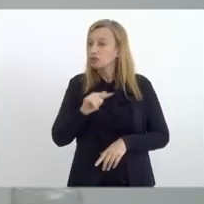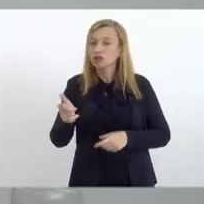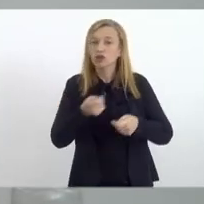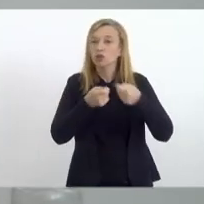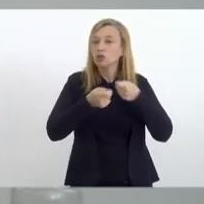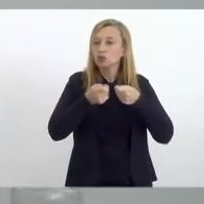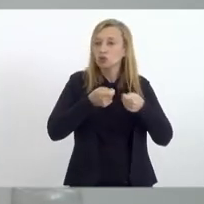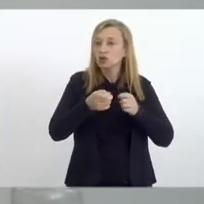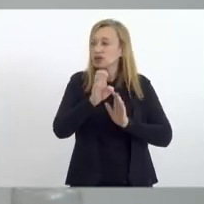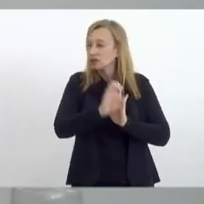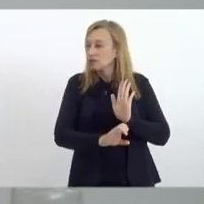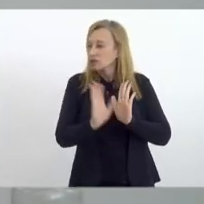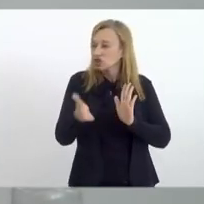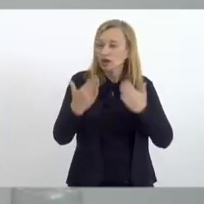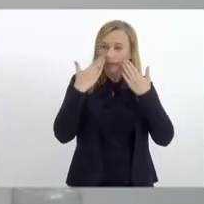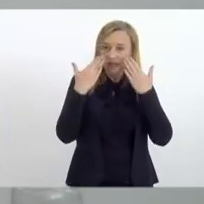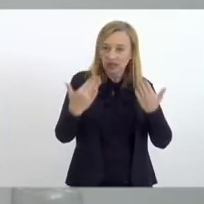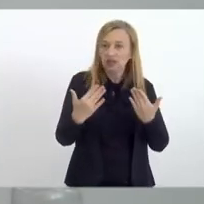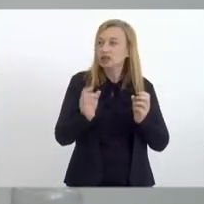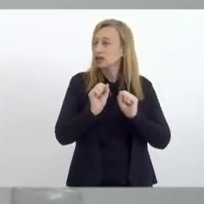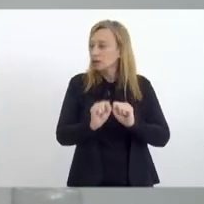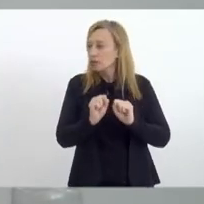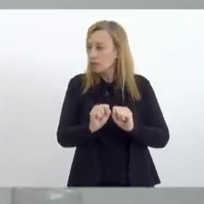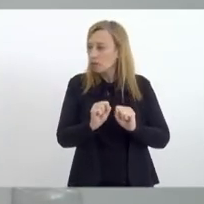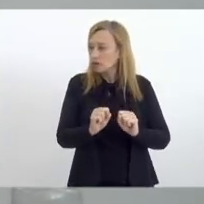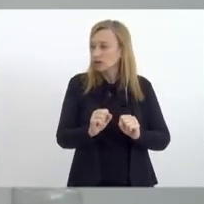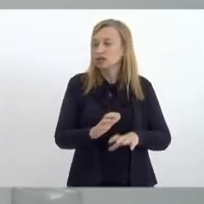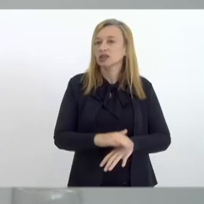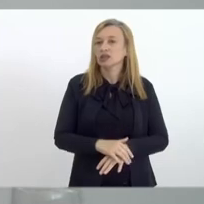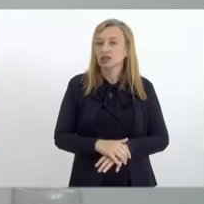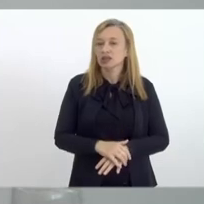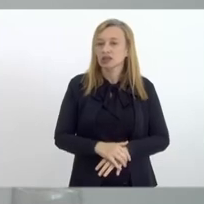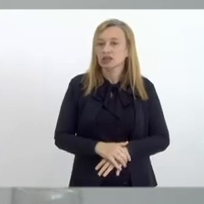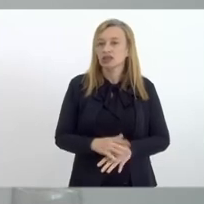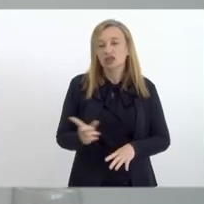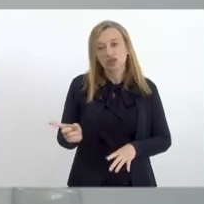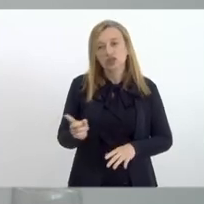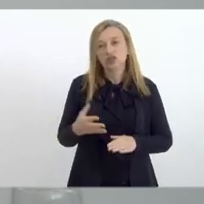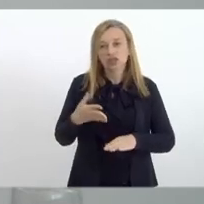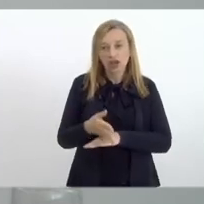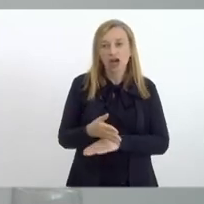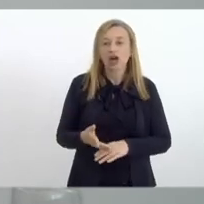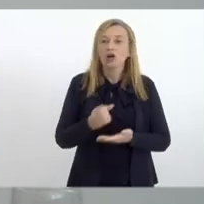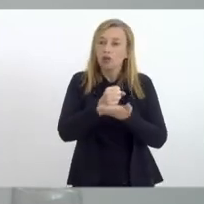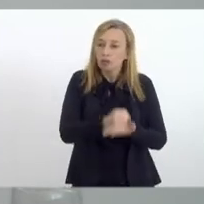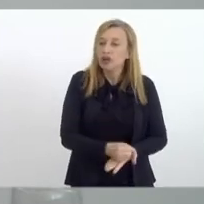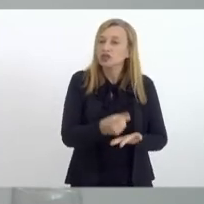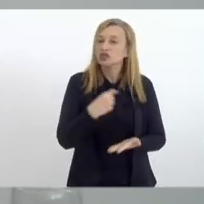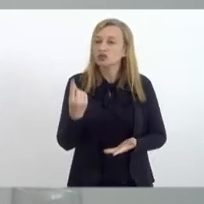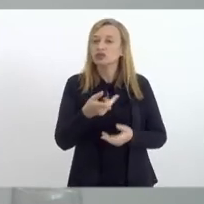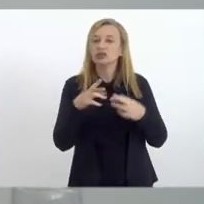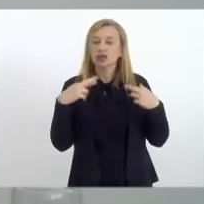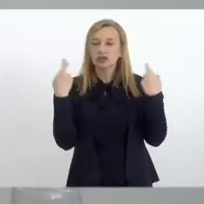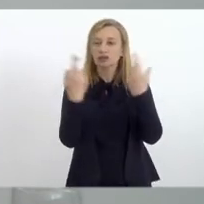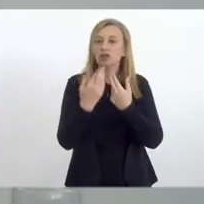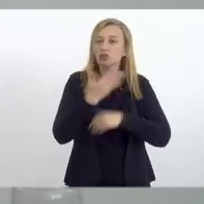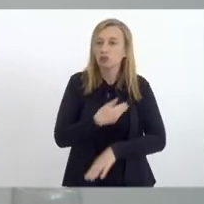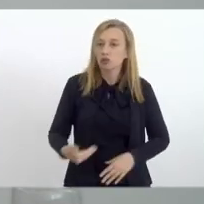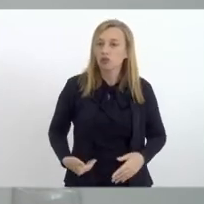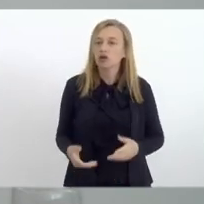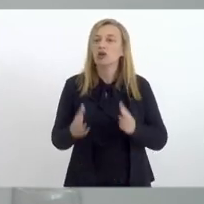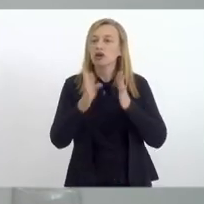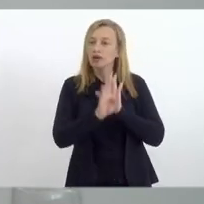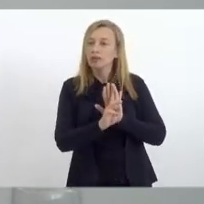controle sobre as emendas que já foram apresentadas e que podem vir. Mas, sem dúvida nenhuma, o peso da gente ter feito uma audiência pública com